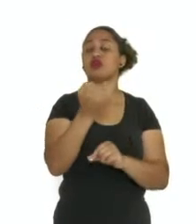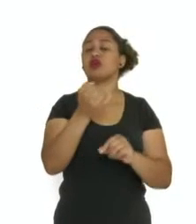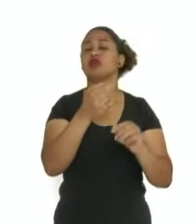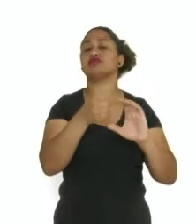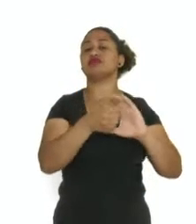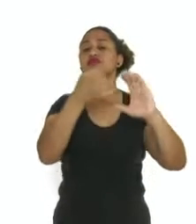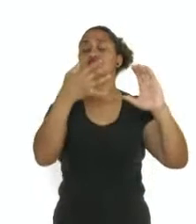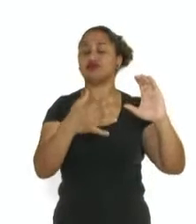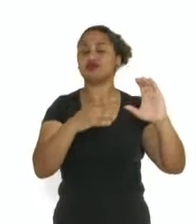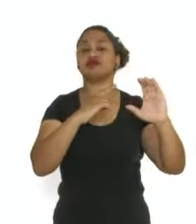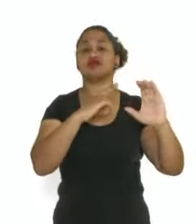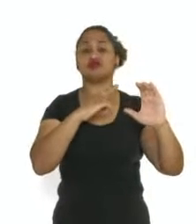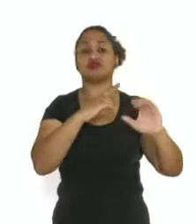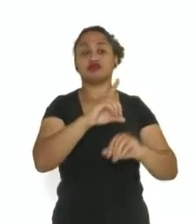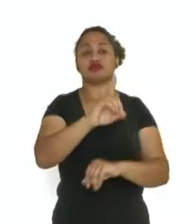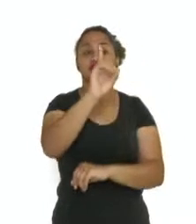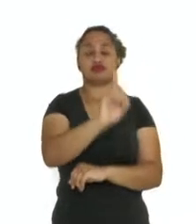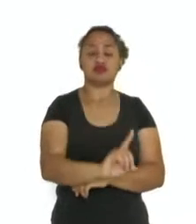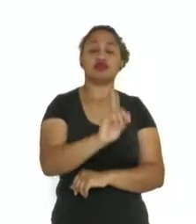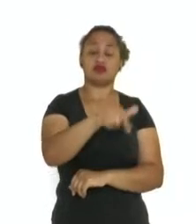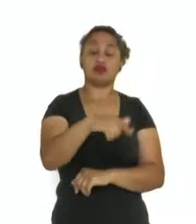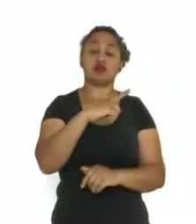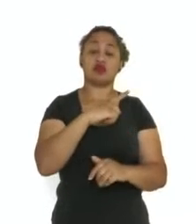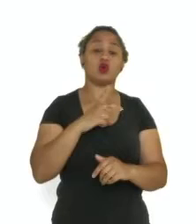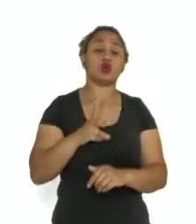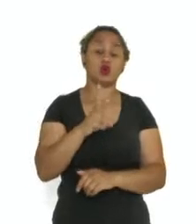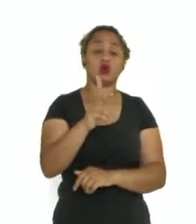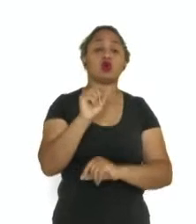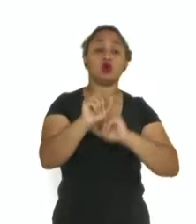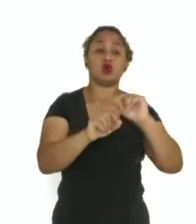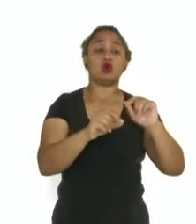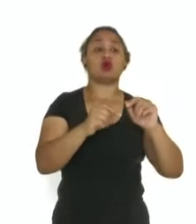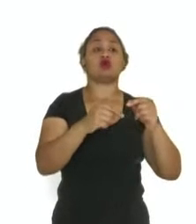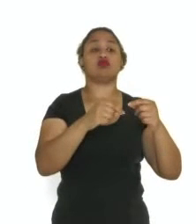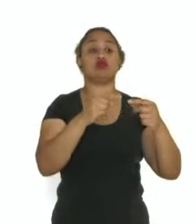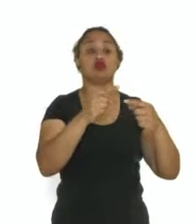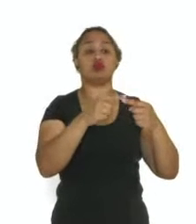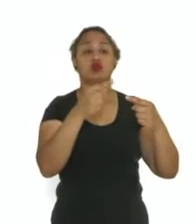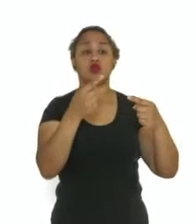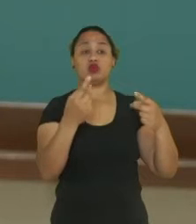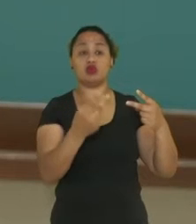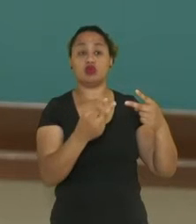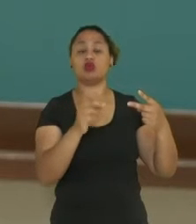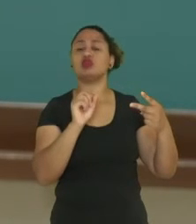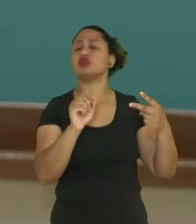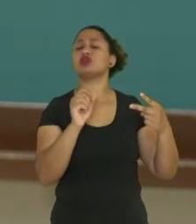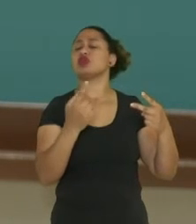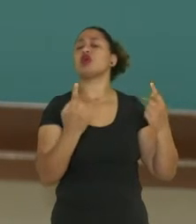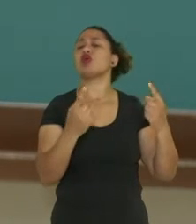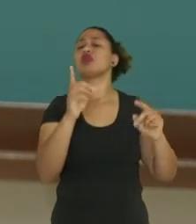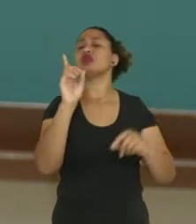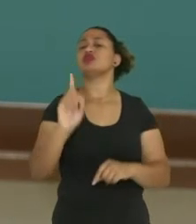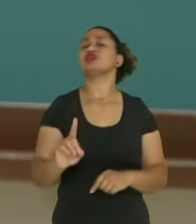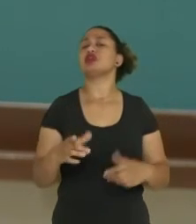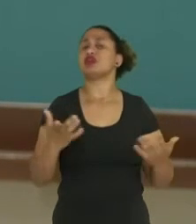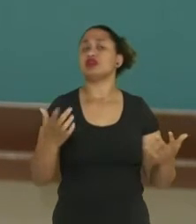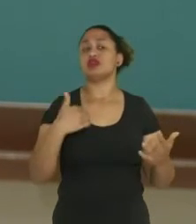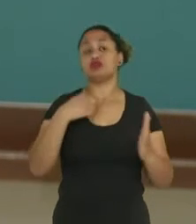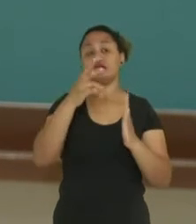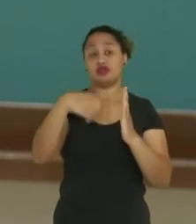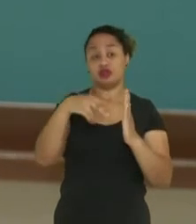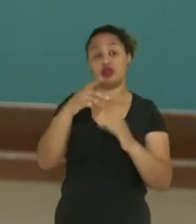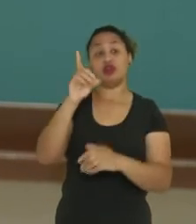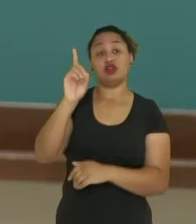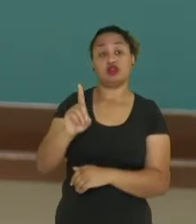aspectos desse direito são garantidos nos incisos 1 e 2? Qual direito? Vamos ver. O direito